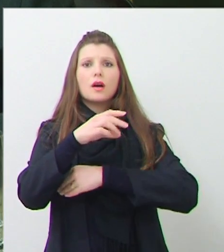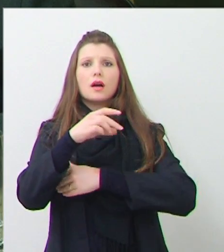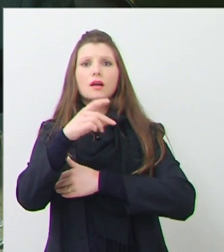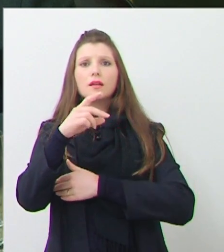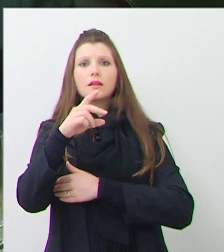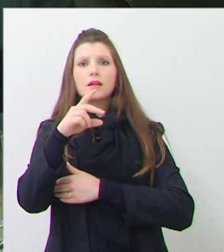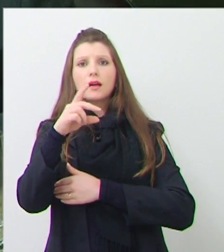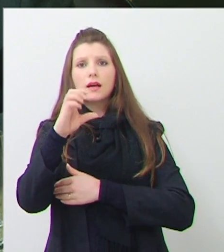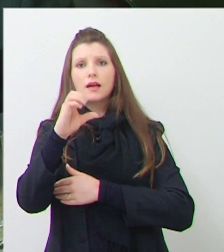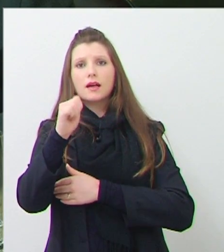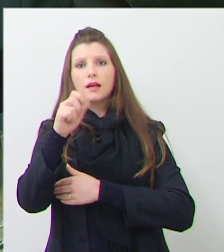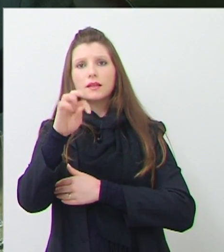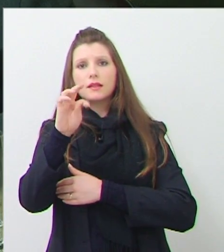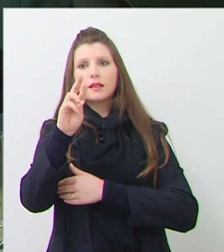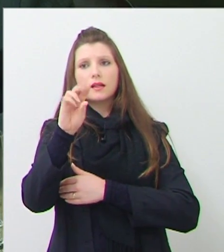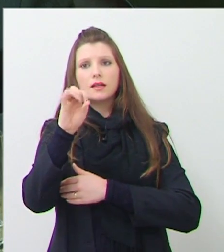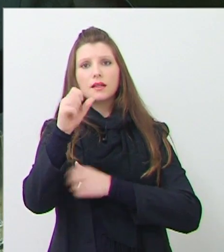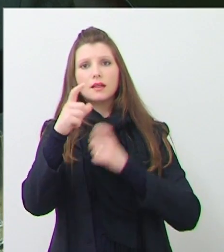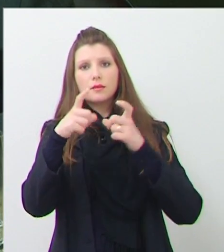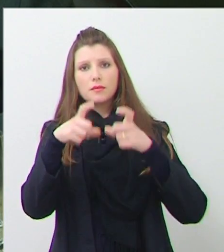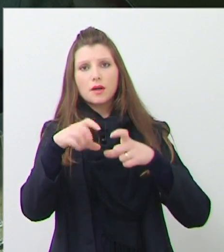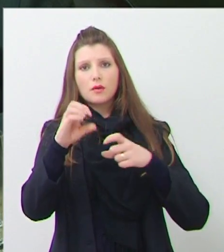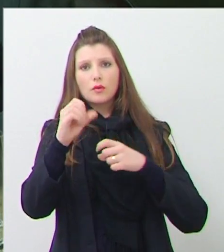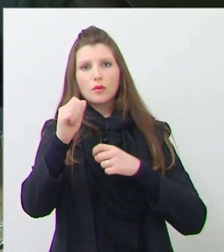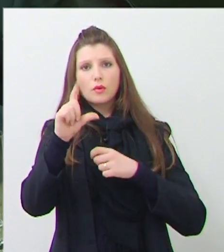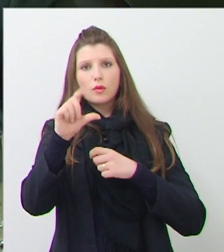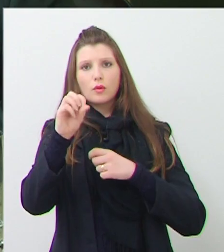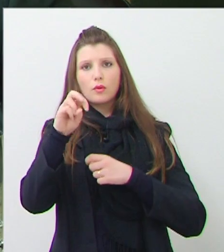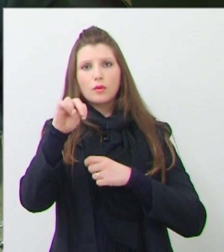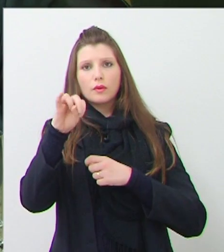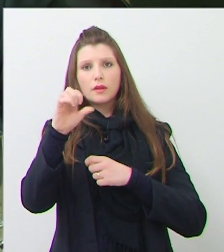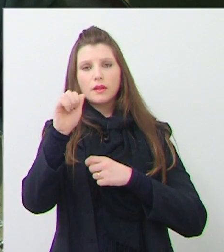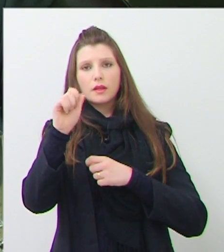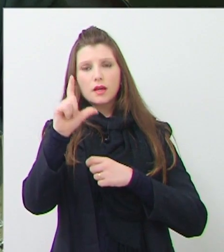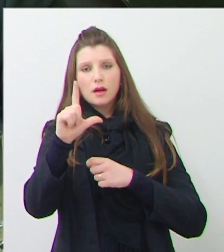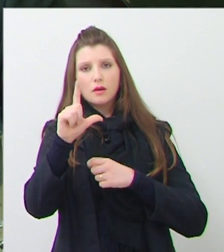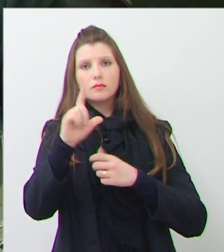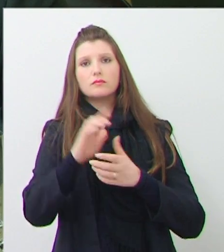na rua Catarina Colombo, bairro Colonial.